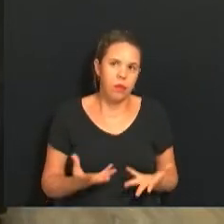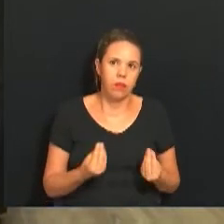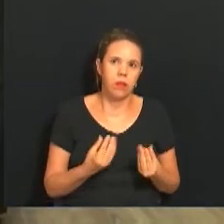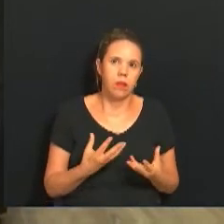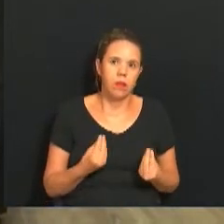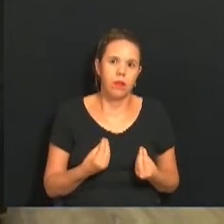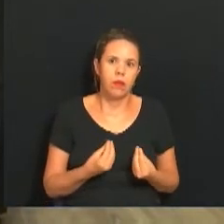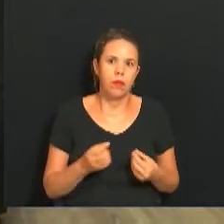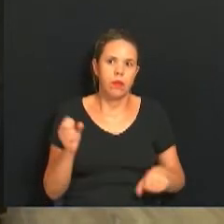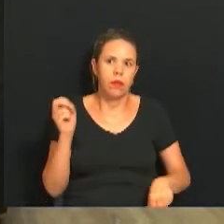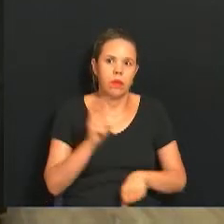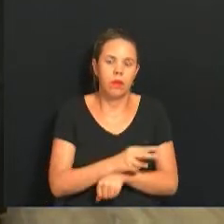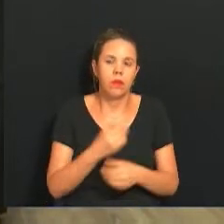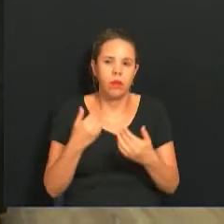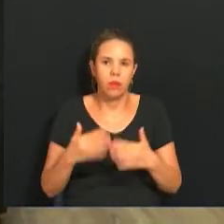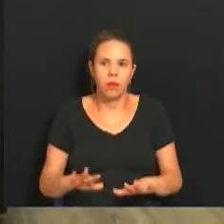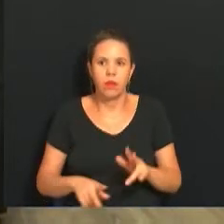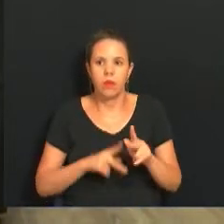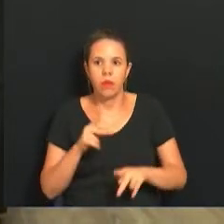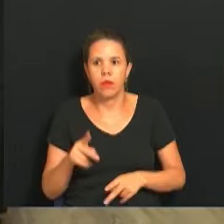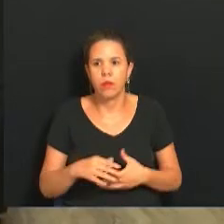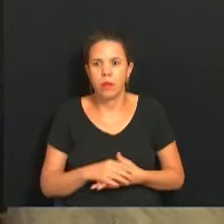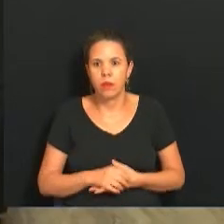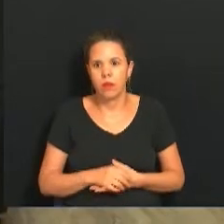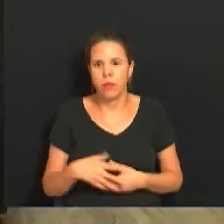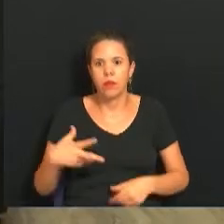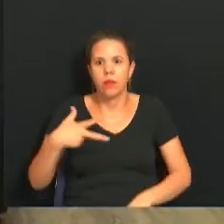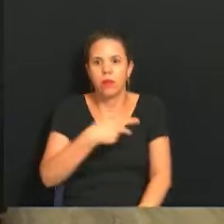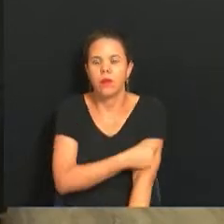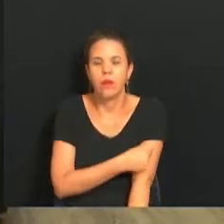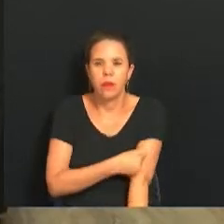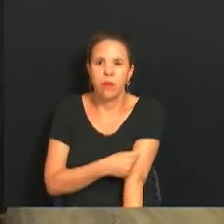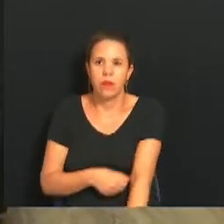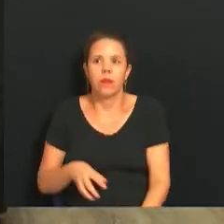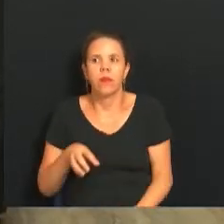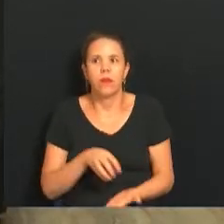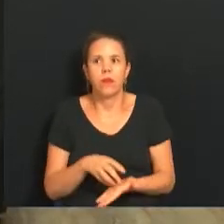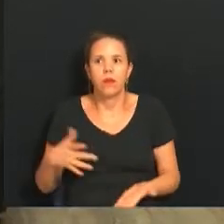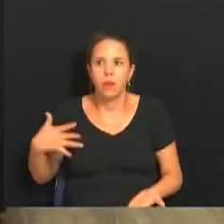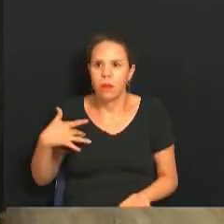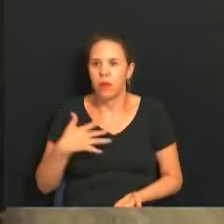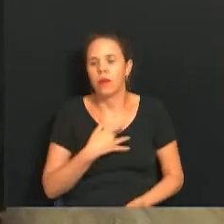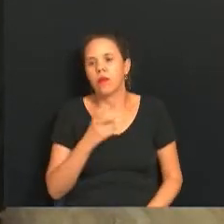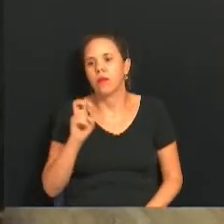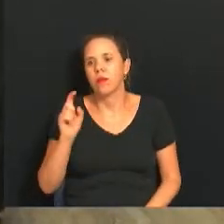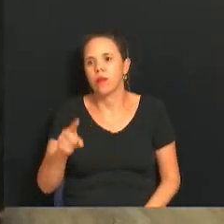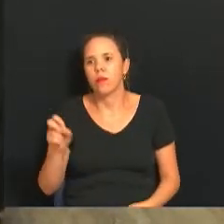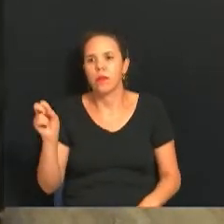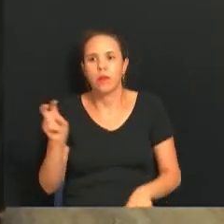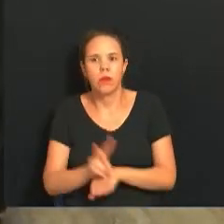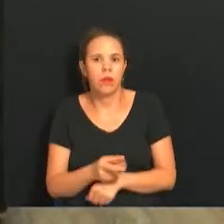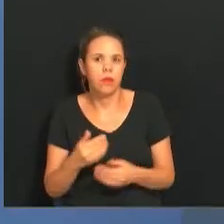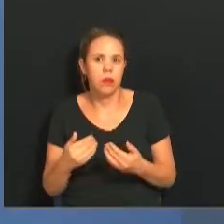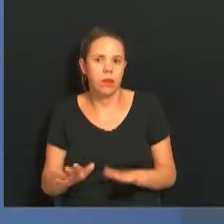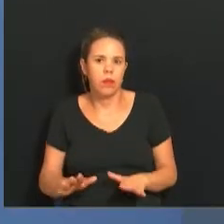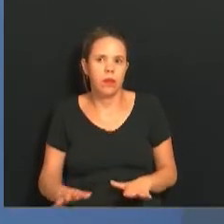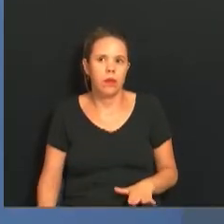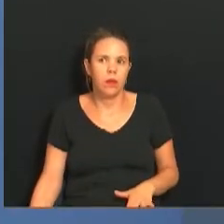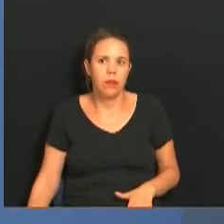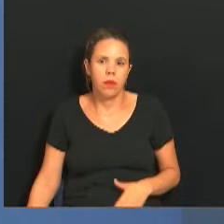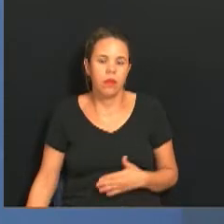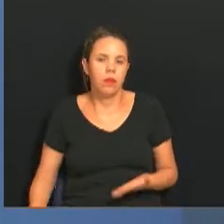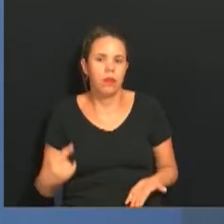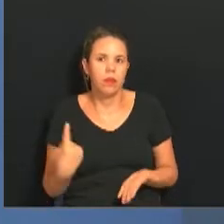muitas vagas abertas para as pessoas se vacinarem nos centros de saúde. 15 mil vagas foram abertas para